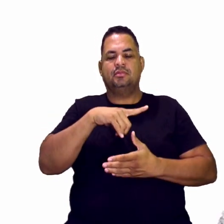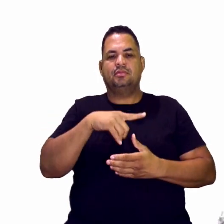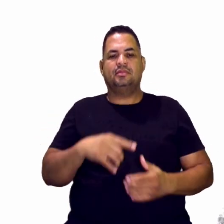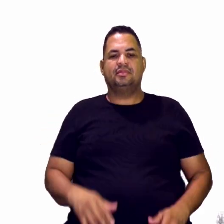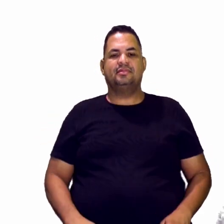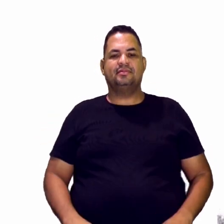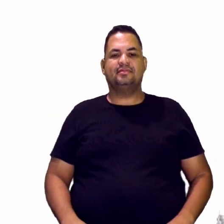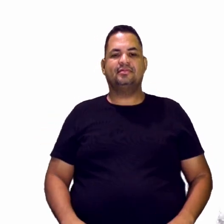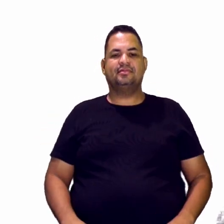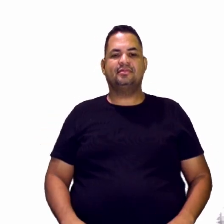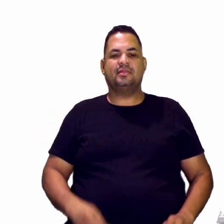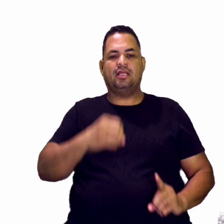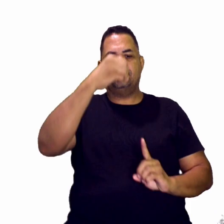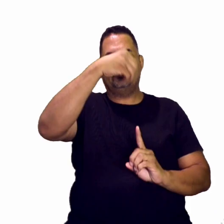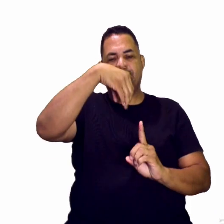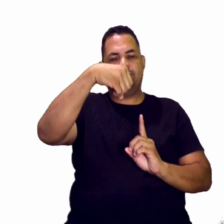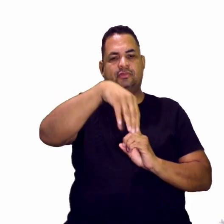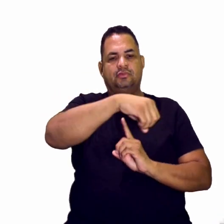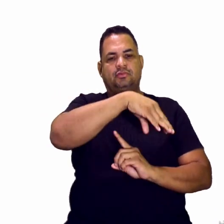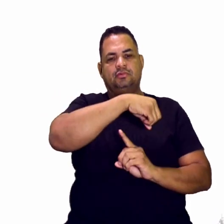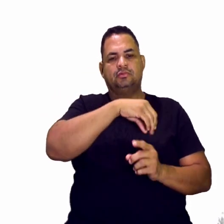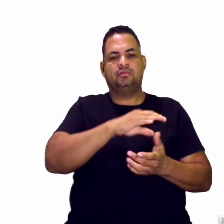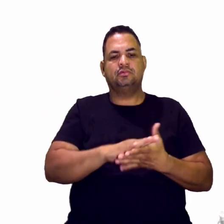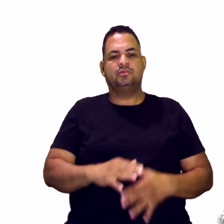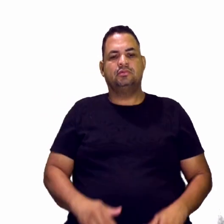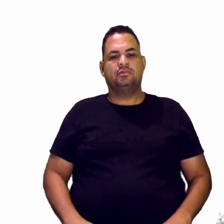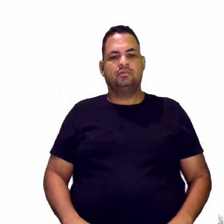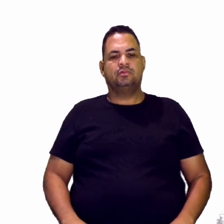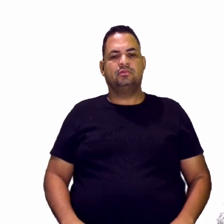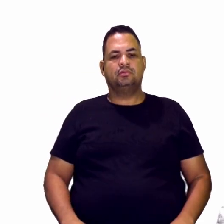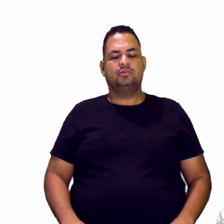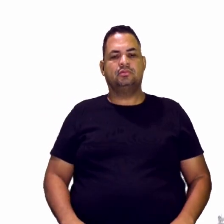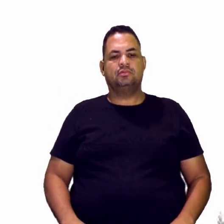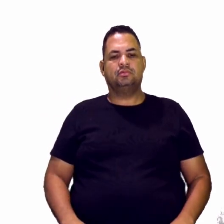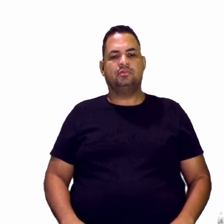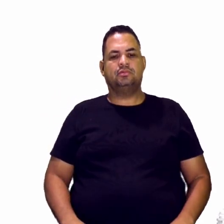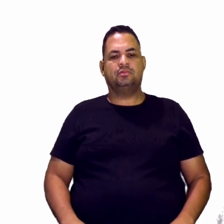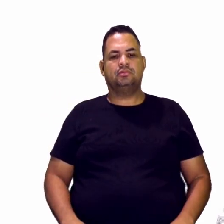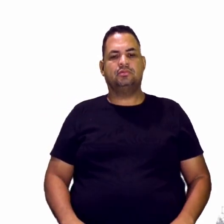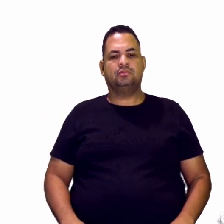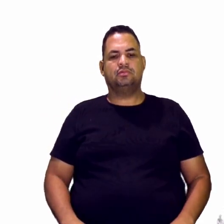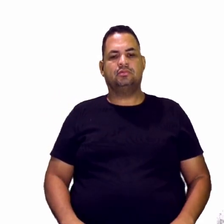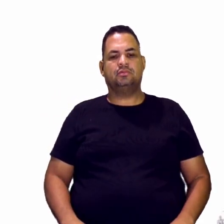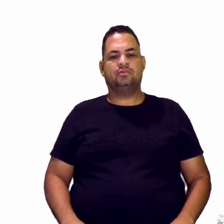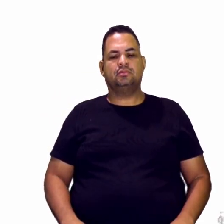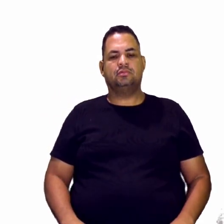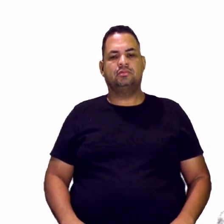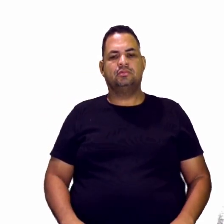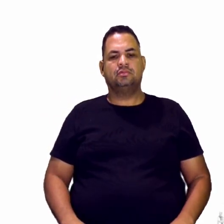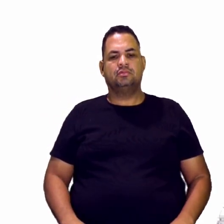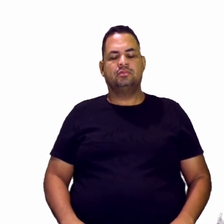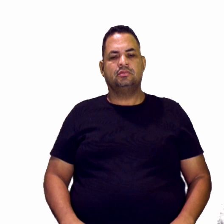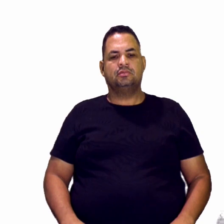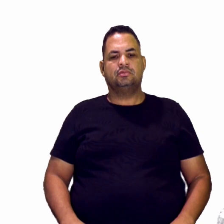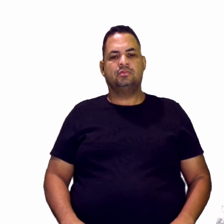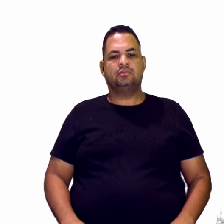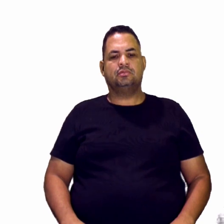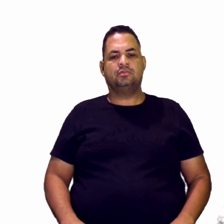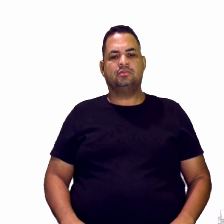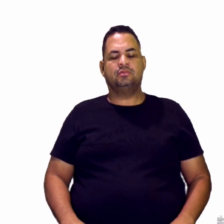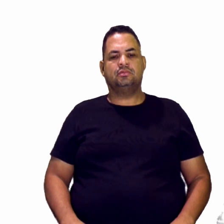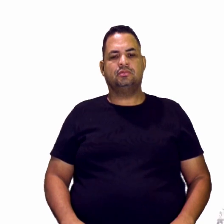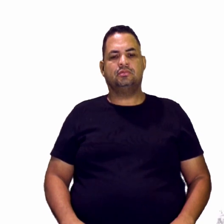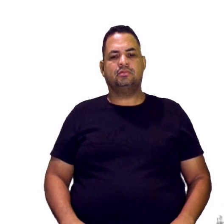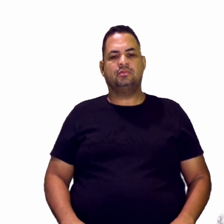quem? Fungos, os moneras, né? São procariontes